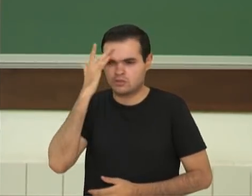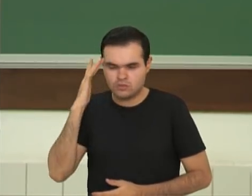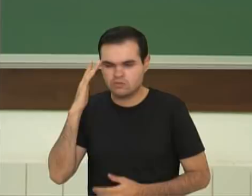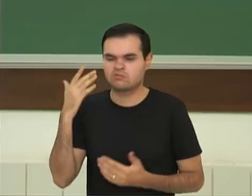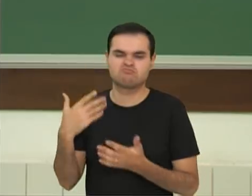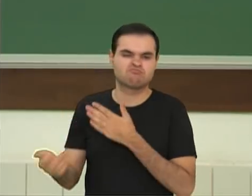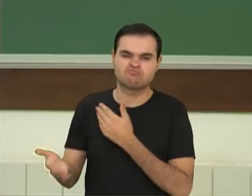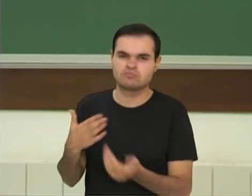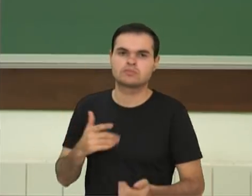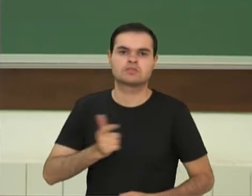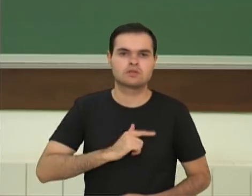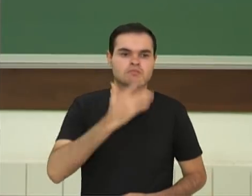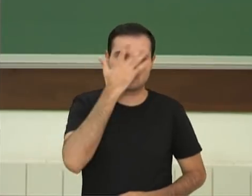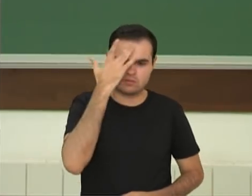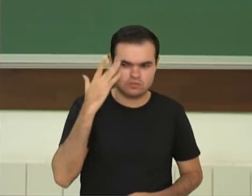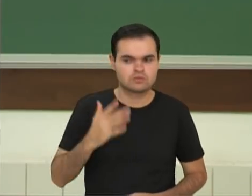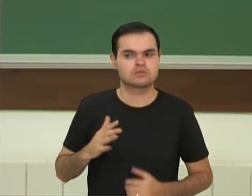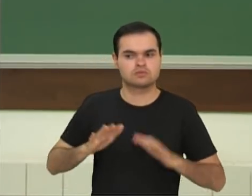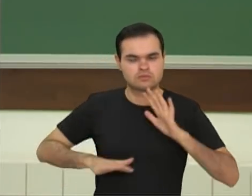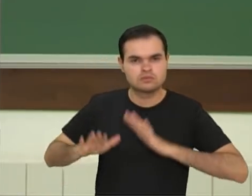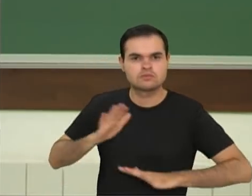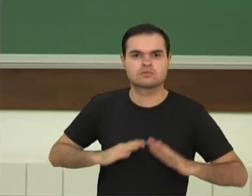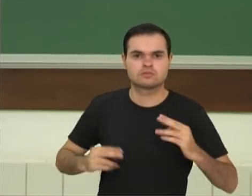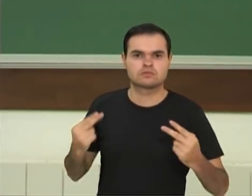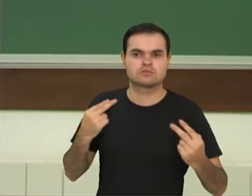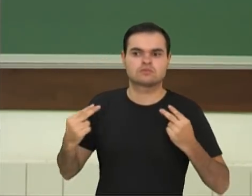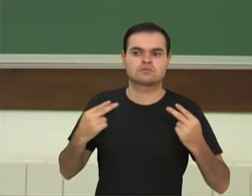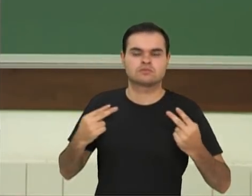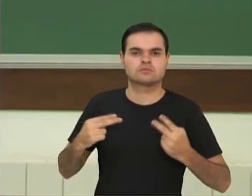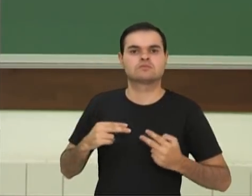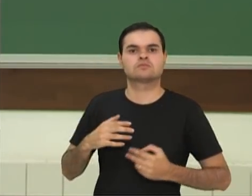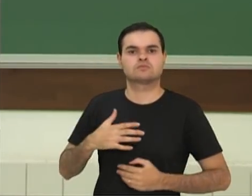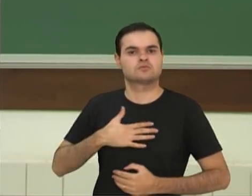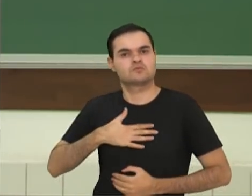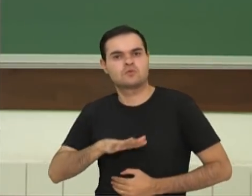importa bastante com a divulgação da sua vida.